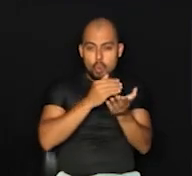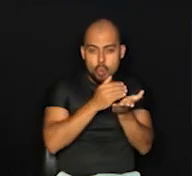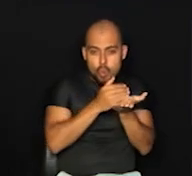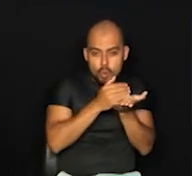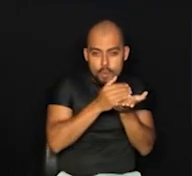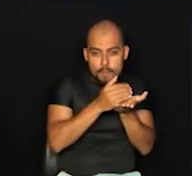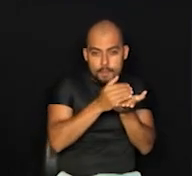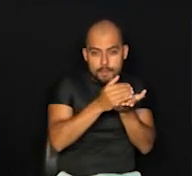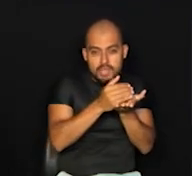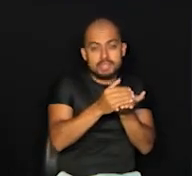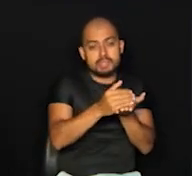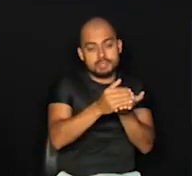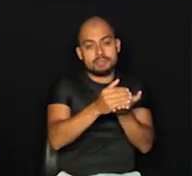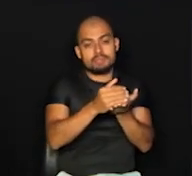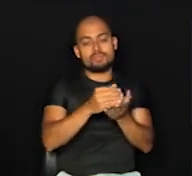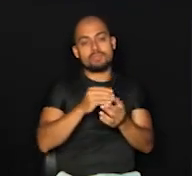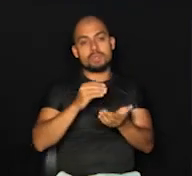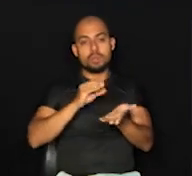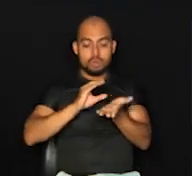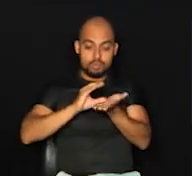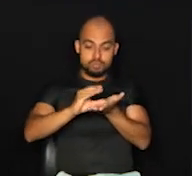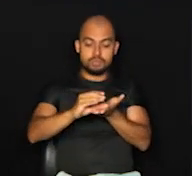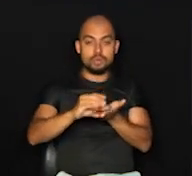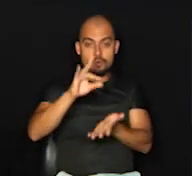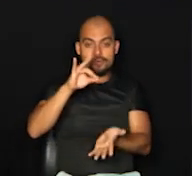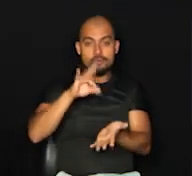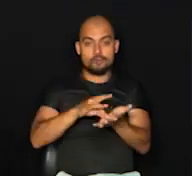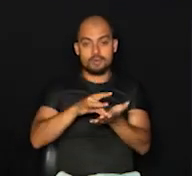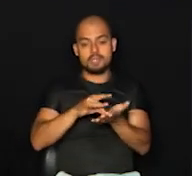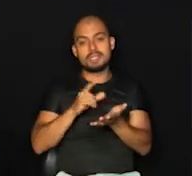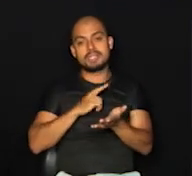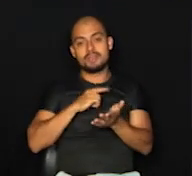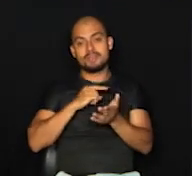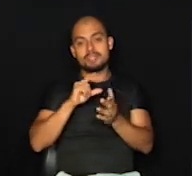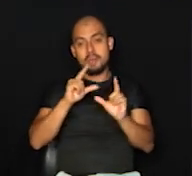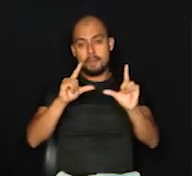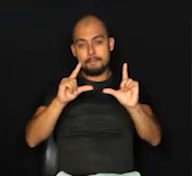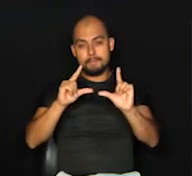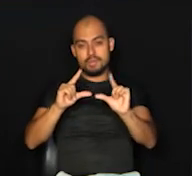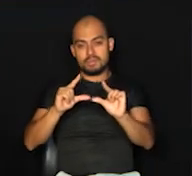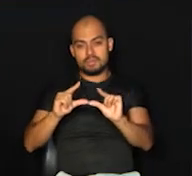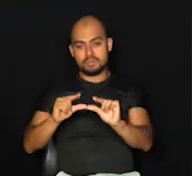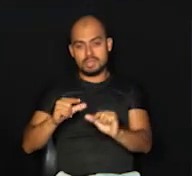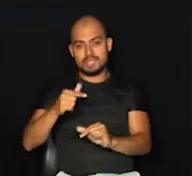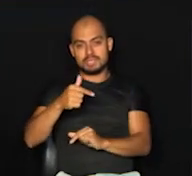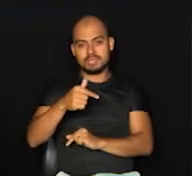começando. Esses investimentos foram confirmados e houve uma diminuição de